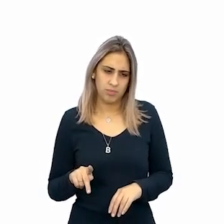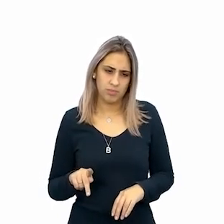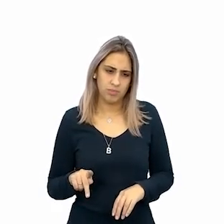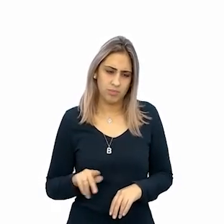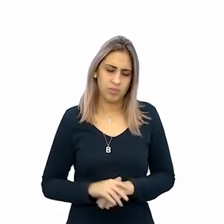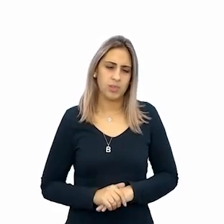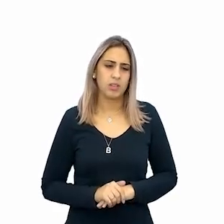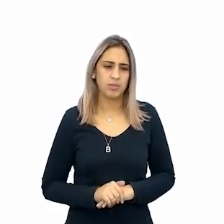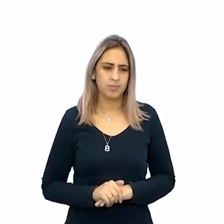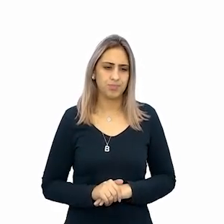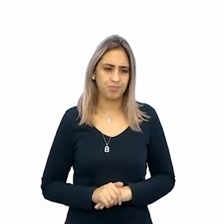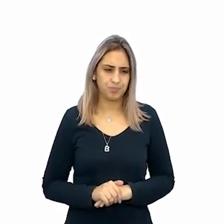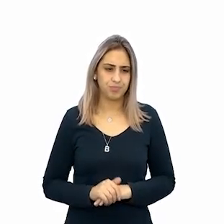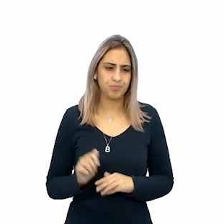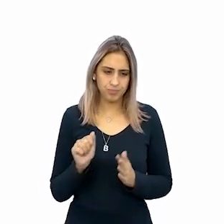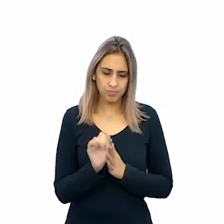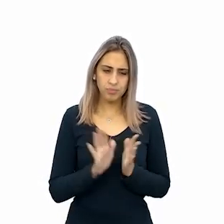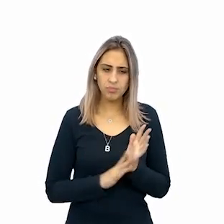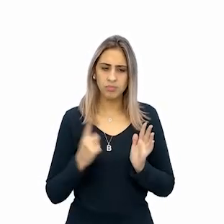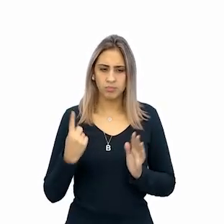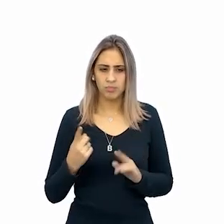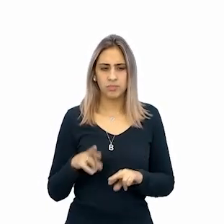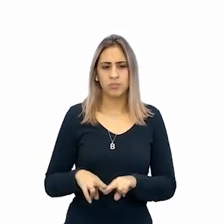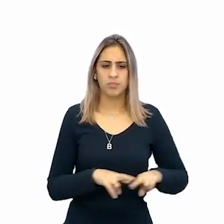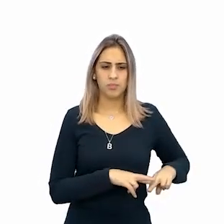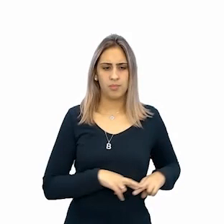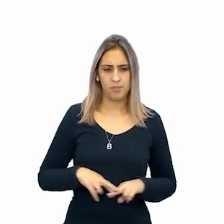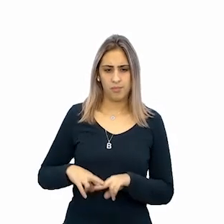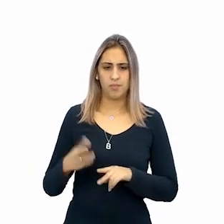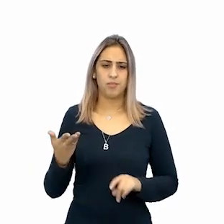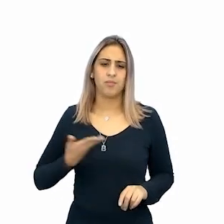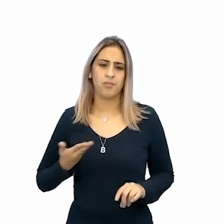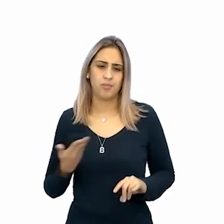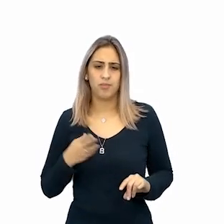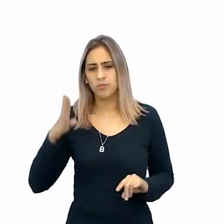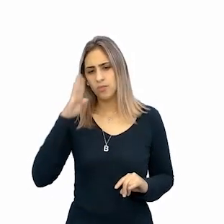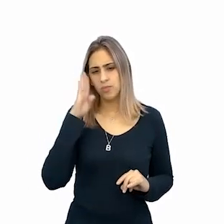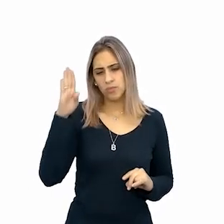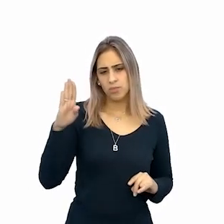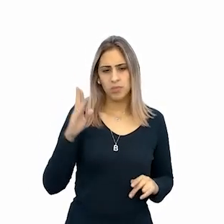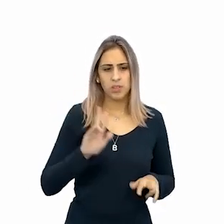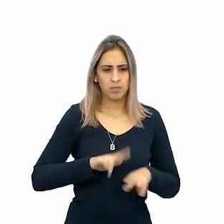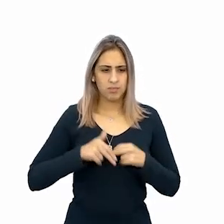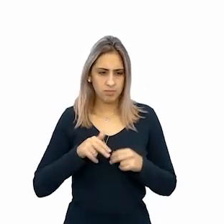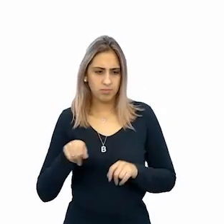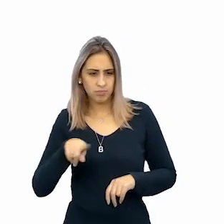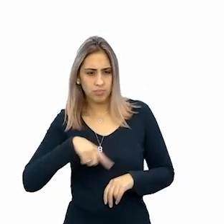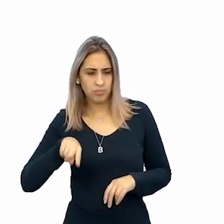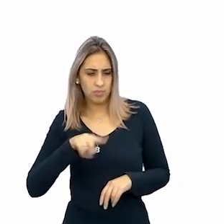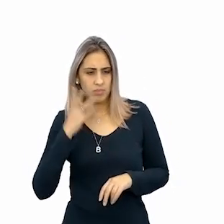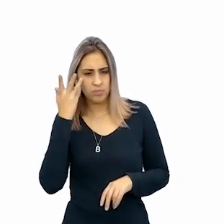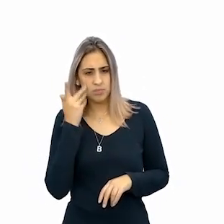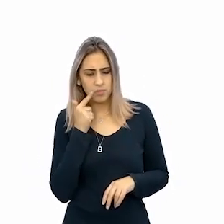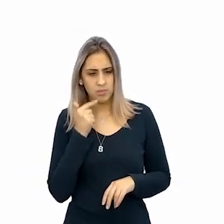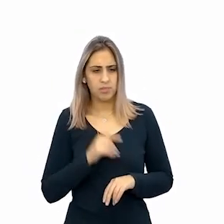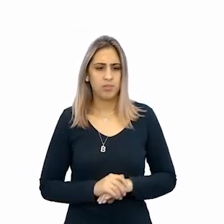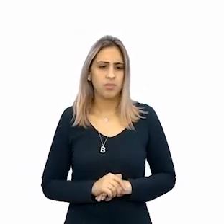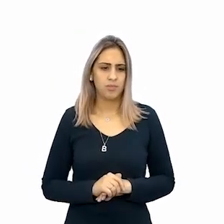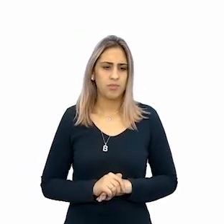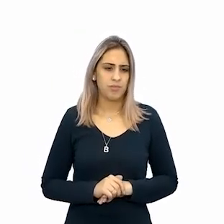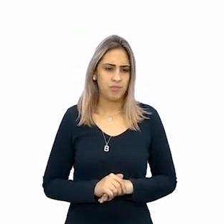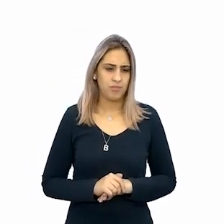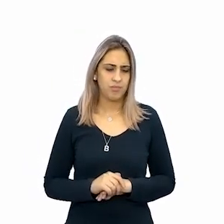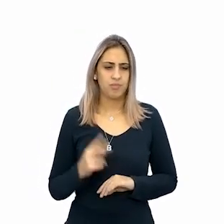do professor, né? Então, na atividade 1, retomar com os colegas as principais causas da extinção dos